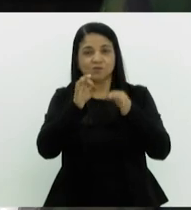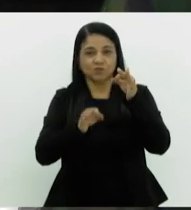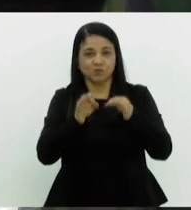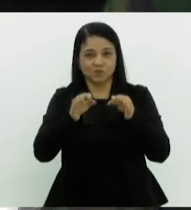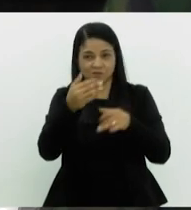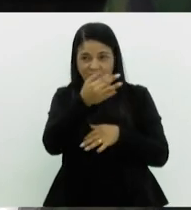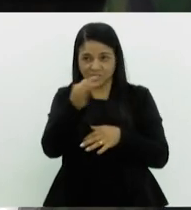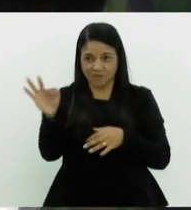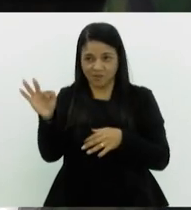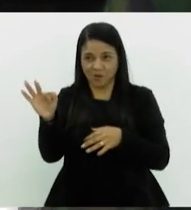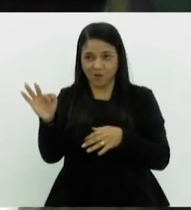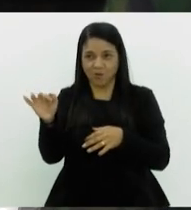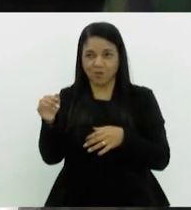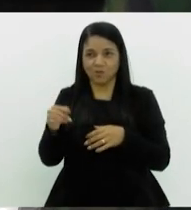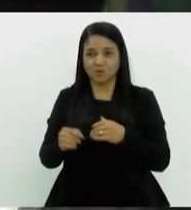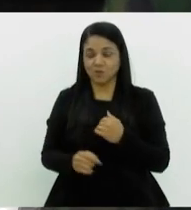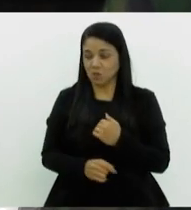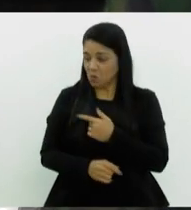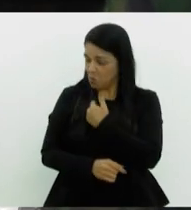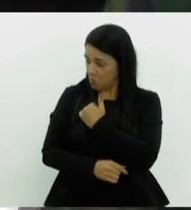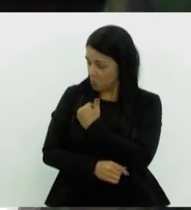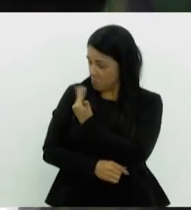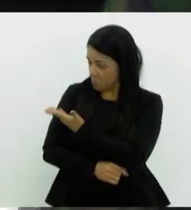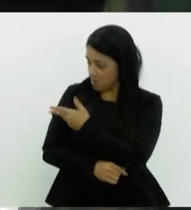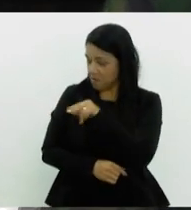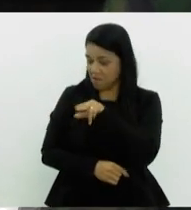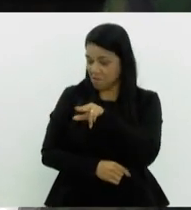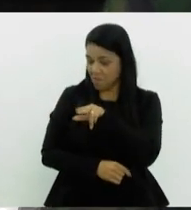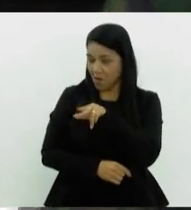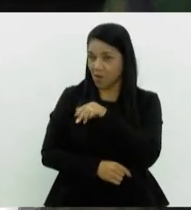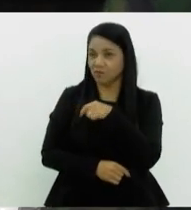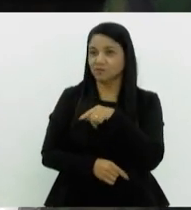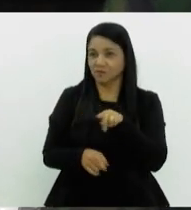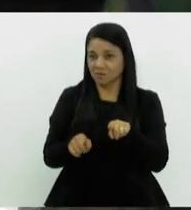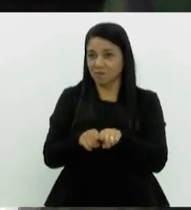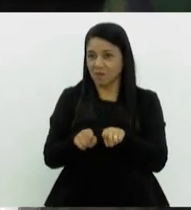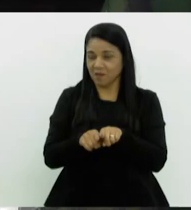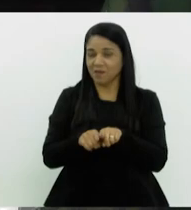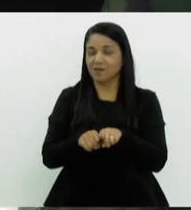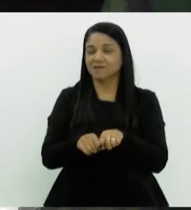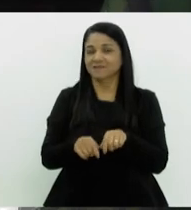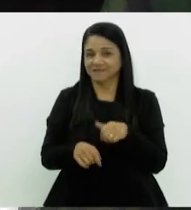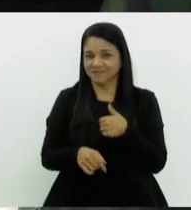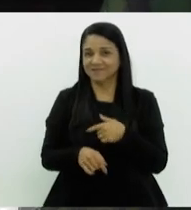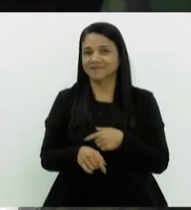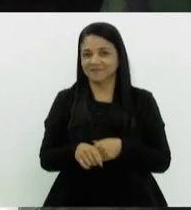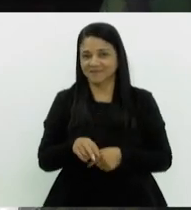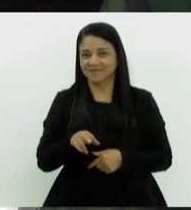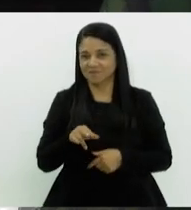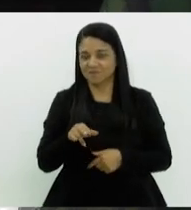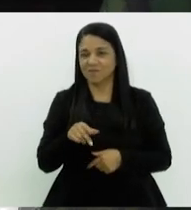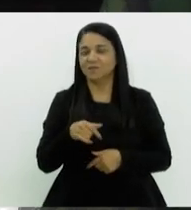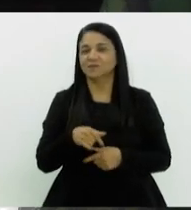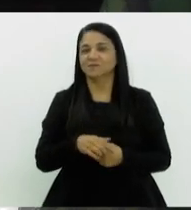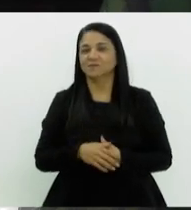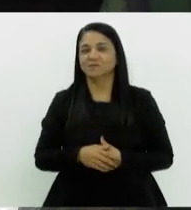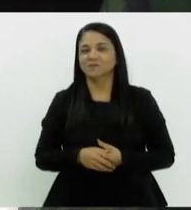irmão de um deles aqui ao meu lado. Já também acaba.